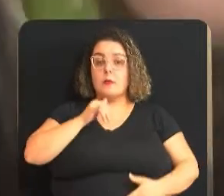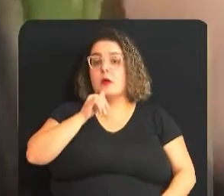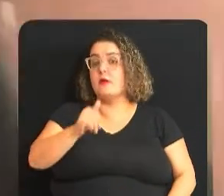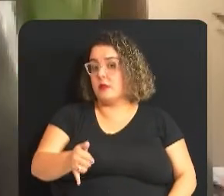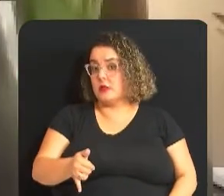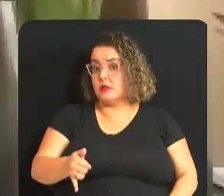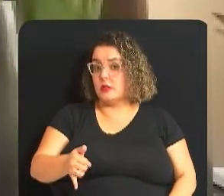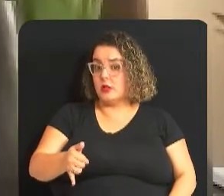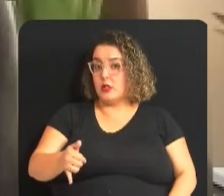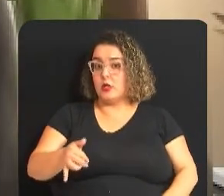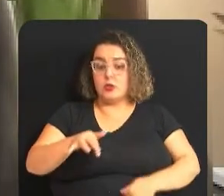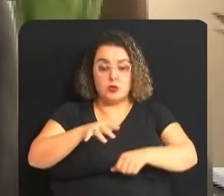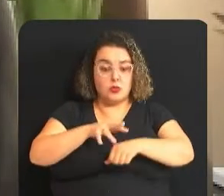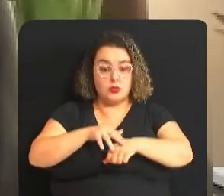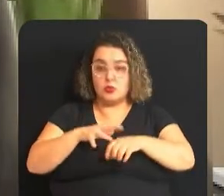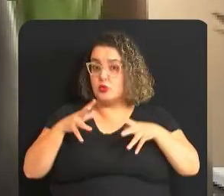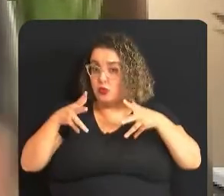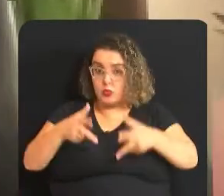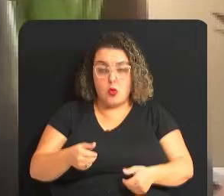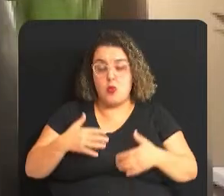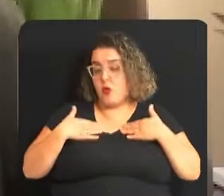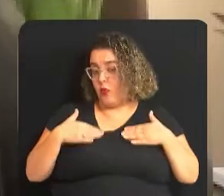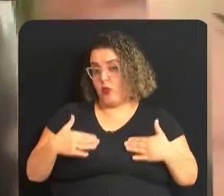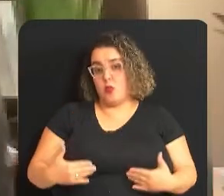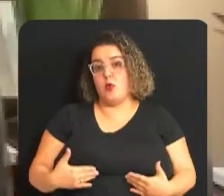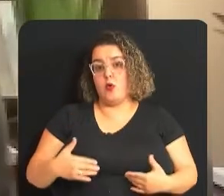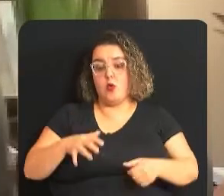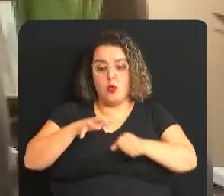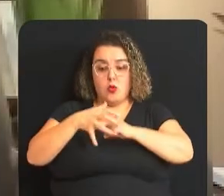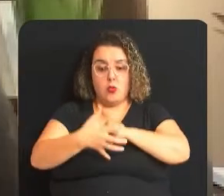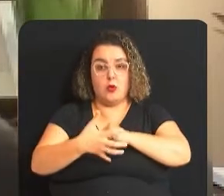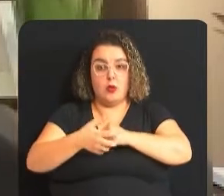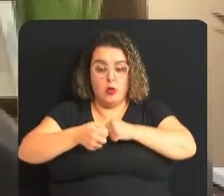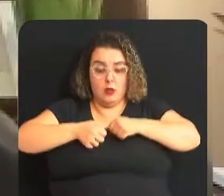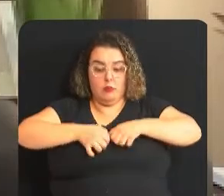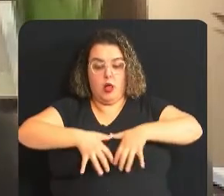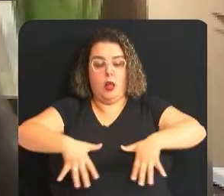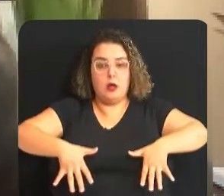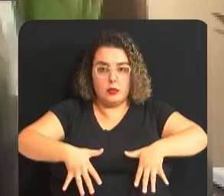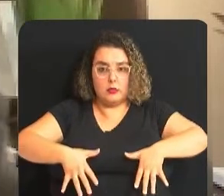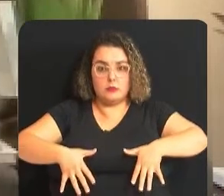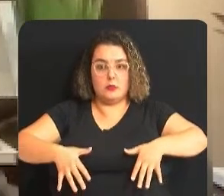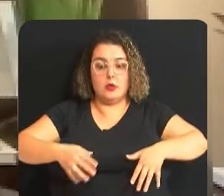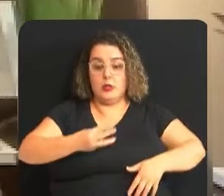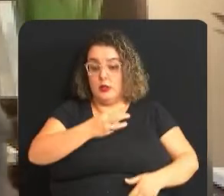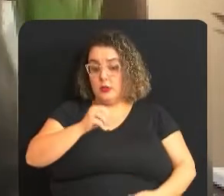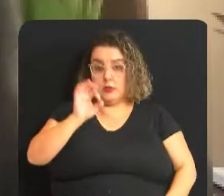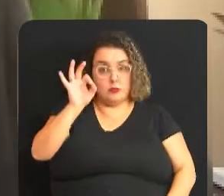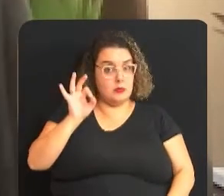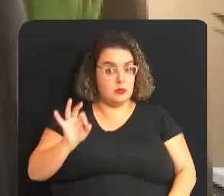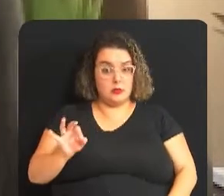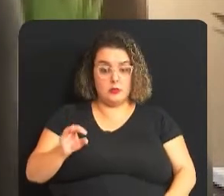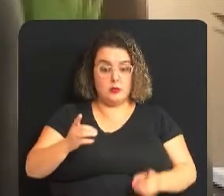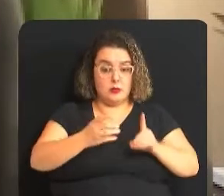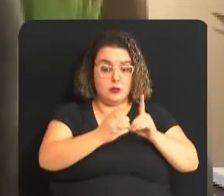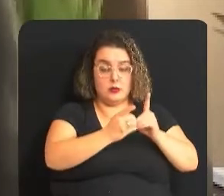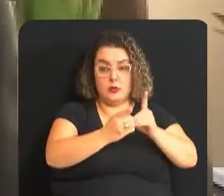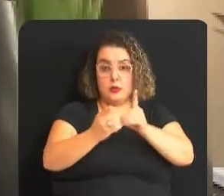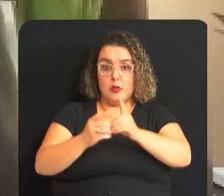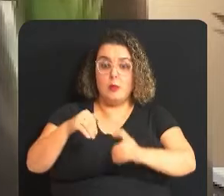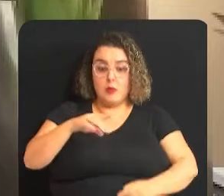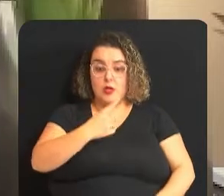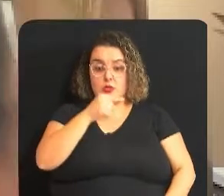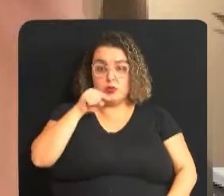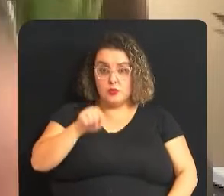do corpo como um todo. Né? O coronavírus dá diarreia. Está cheio de gente, 30% das pessoas que eu atendi, mais de 1.000 pacientes